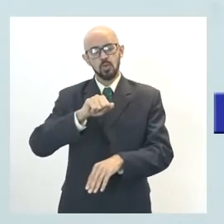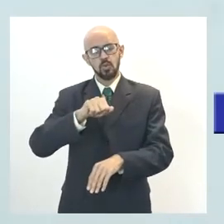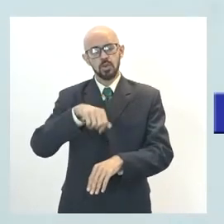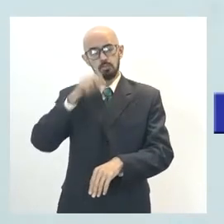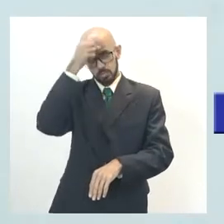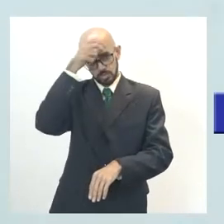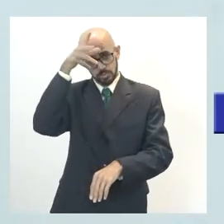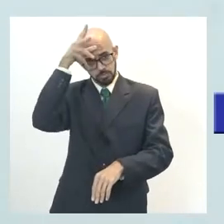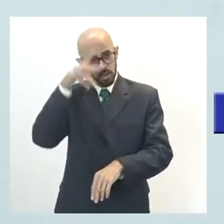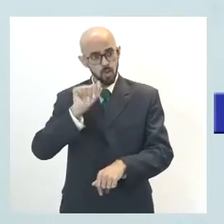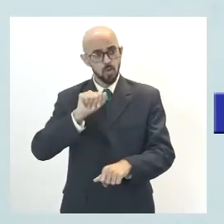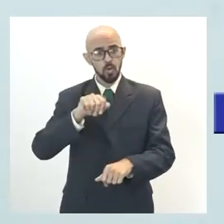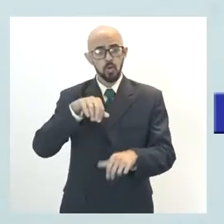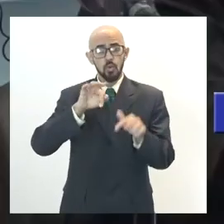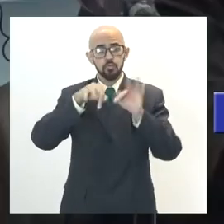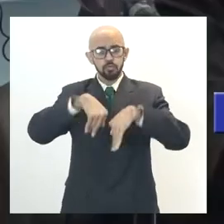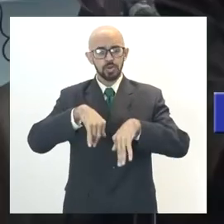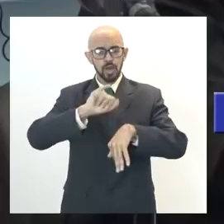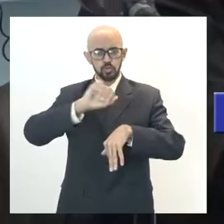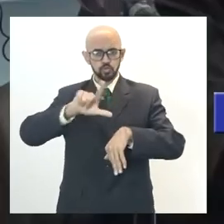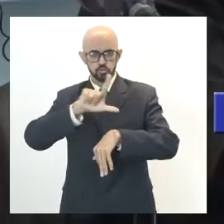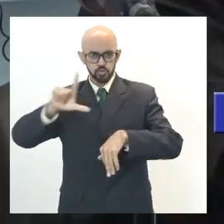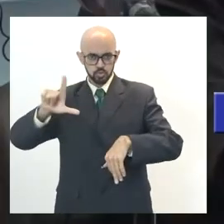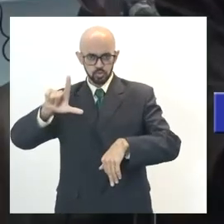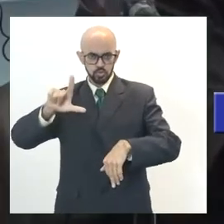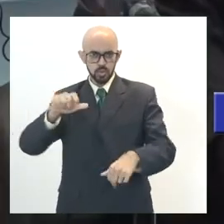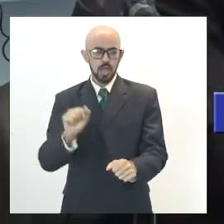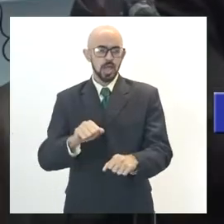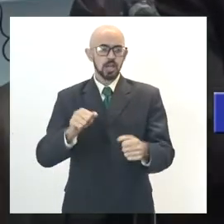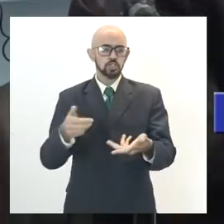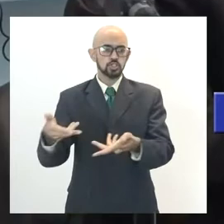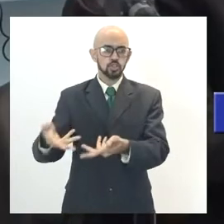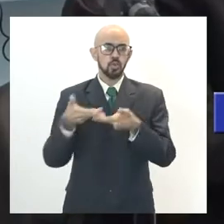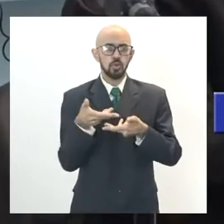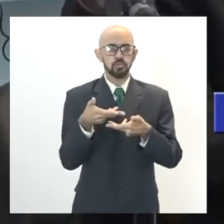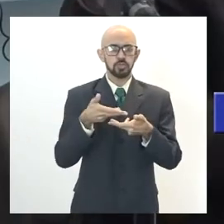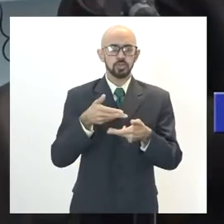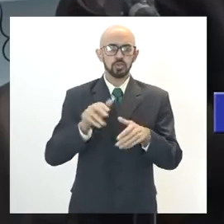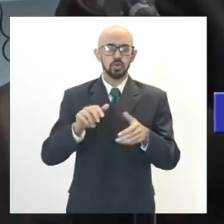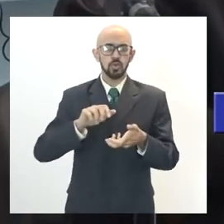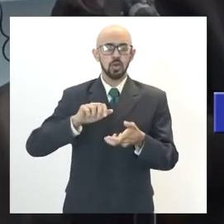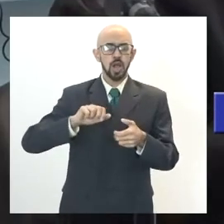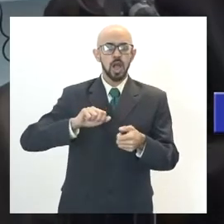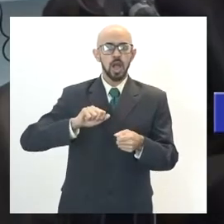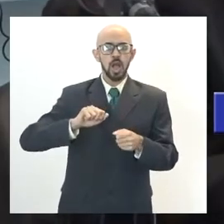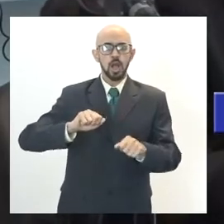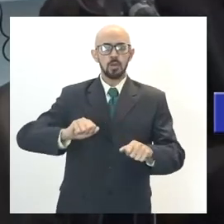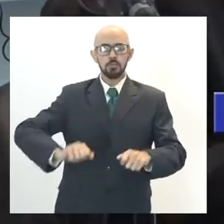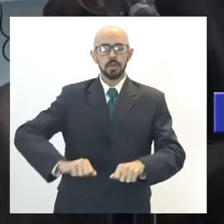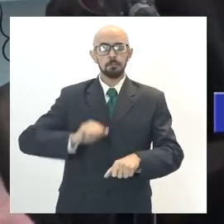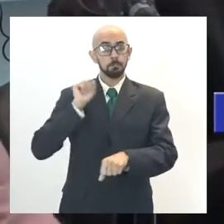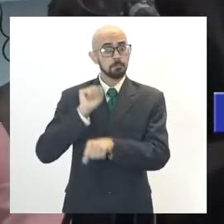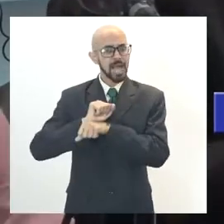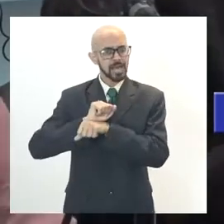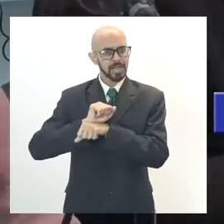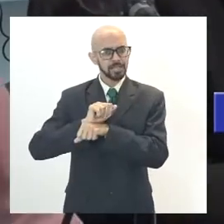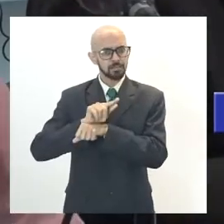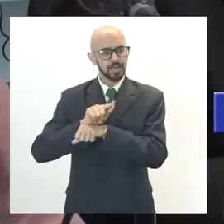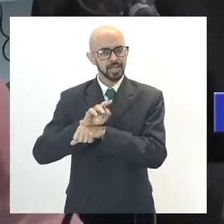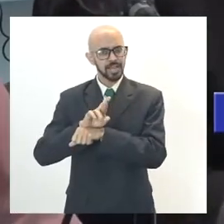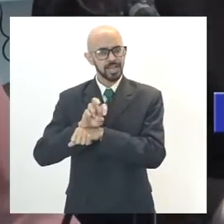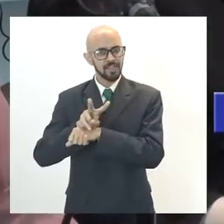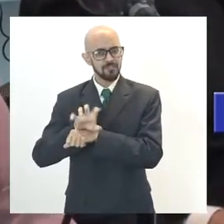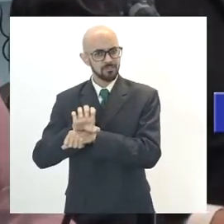Julho lançamos um Manifesto convocamos o conjunto dos Servidores a uma greve unificada dos servidores públicos na próxima